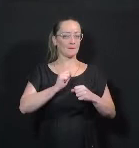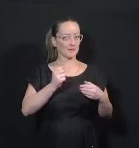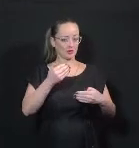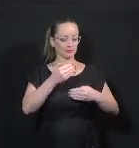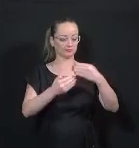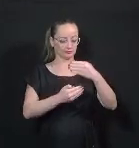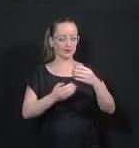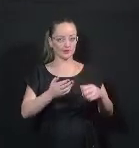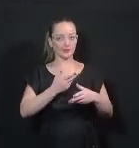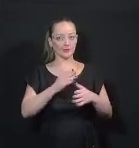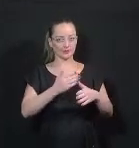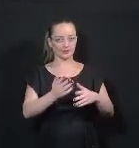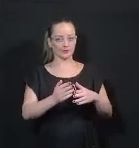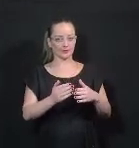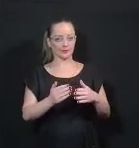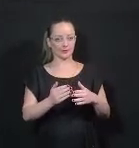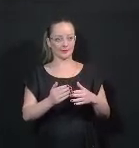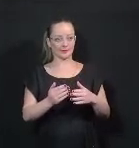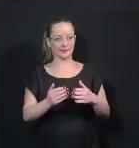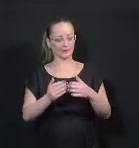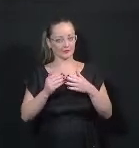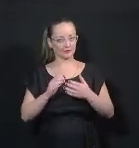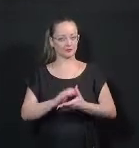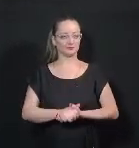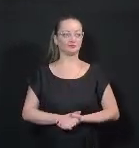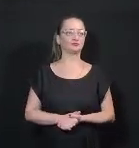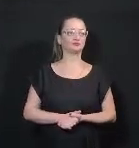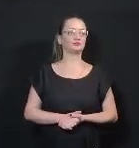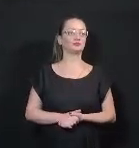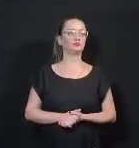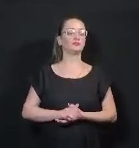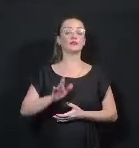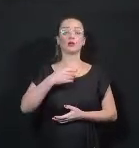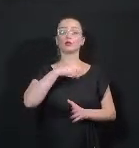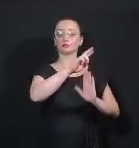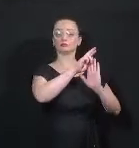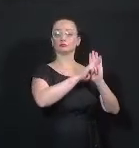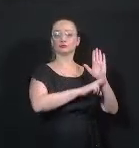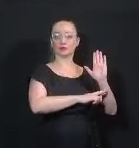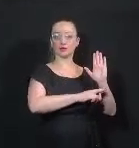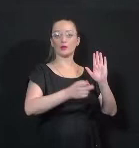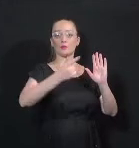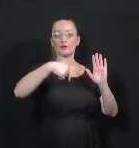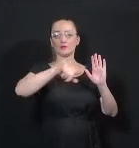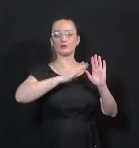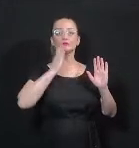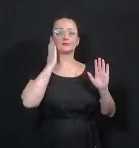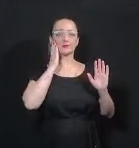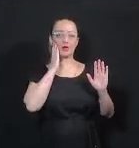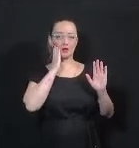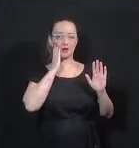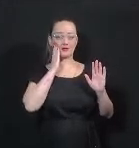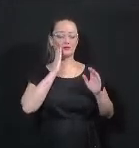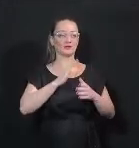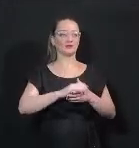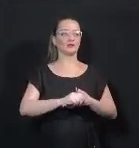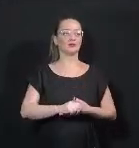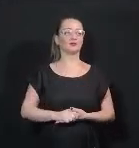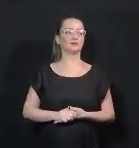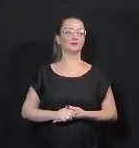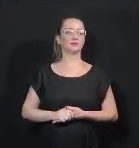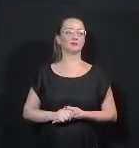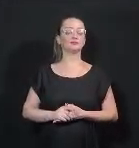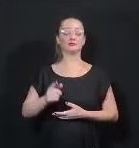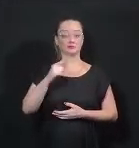o. Então, para isso, o nosso roteiro, para vocês terem isso